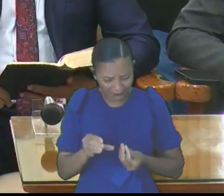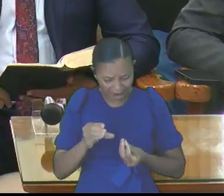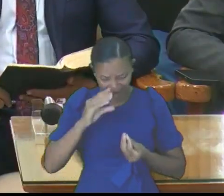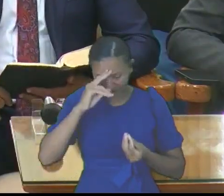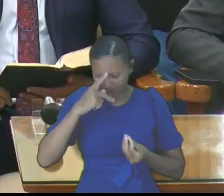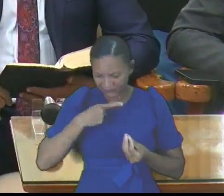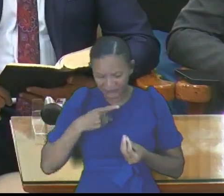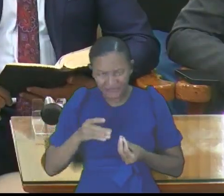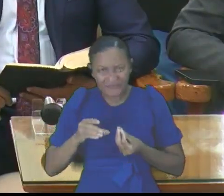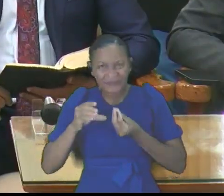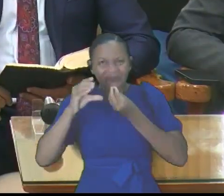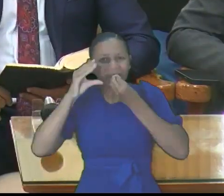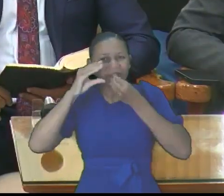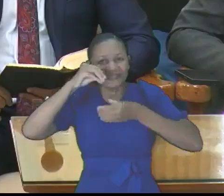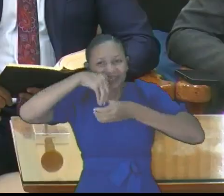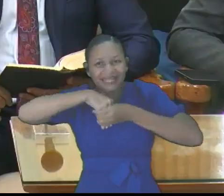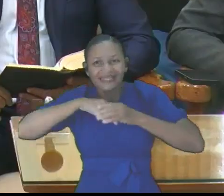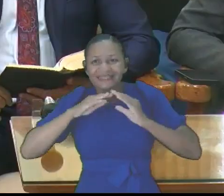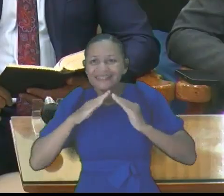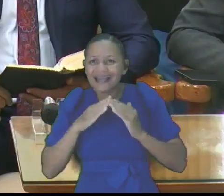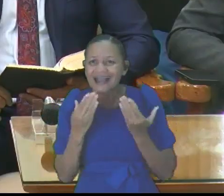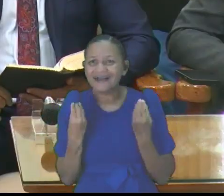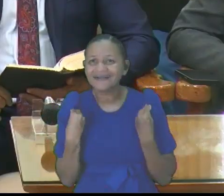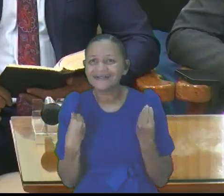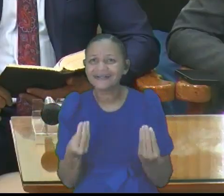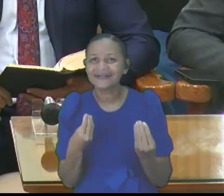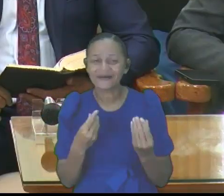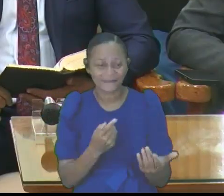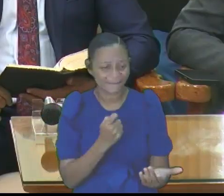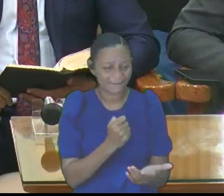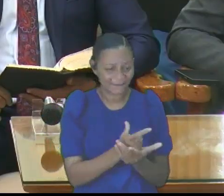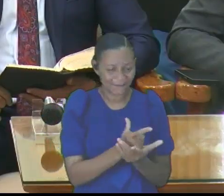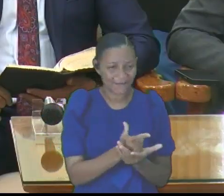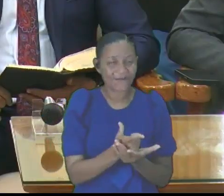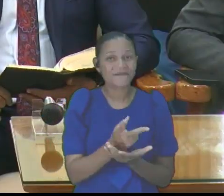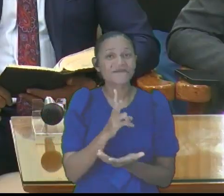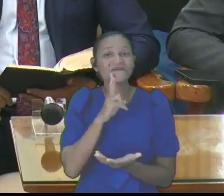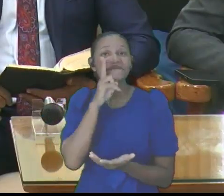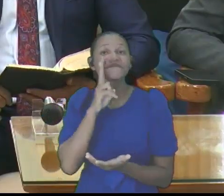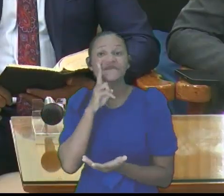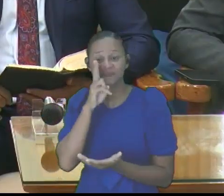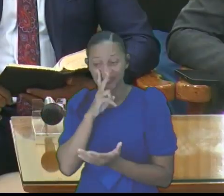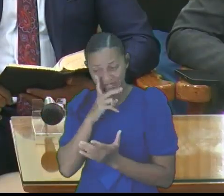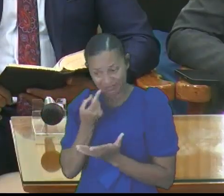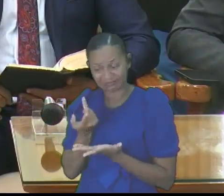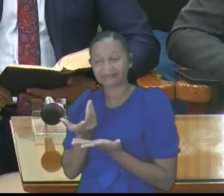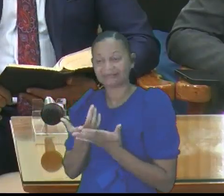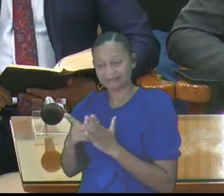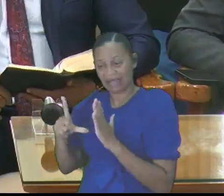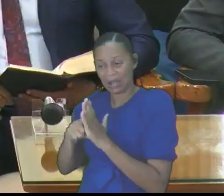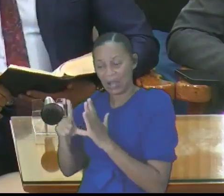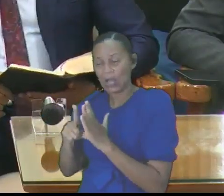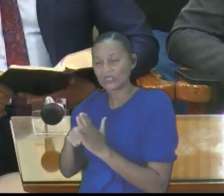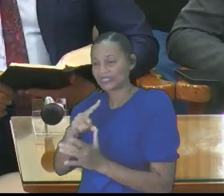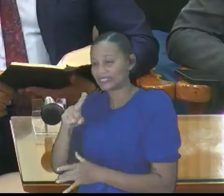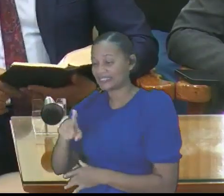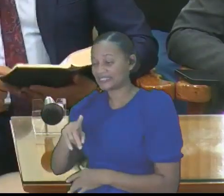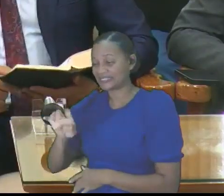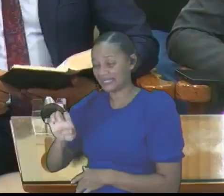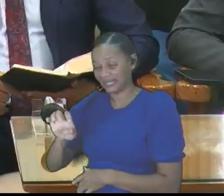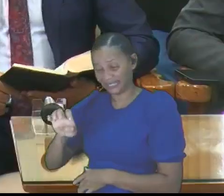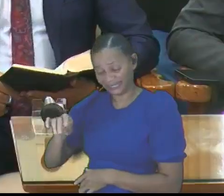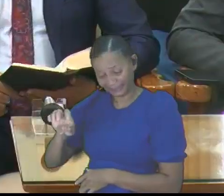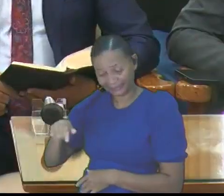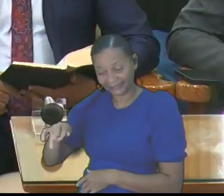Tem gente celebrando a ceia em casa. Ele compra uma garrafa de vinho na bodega de Zé Nenê, glória a Jesus. Compra um